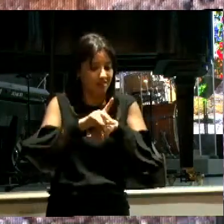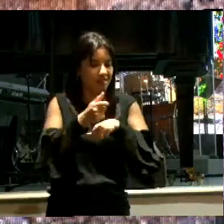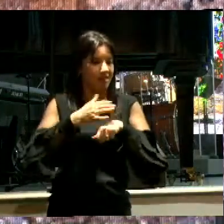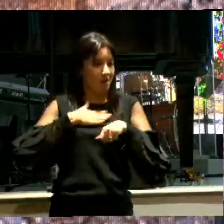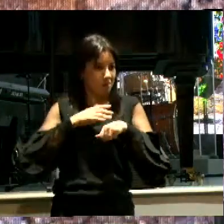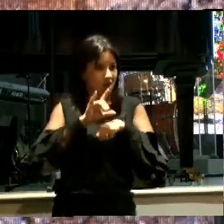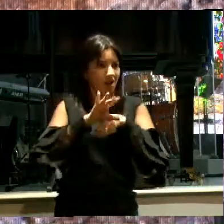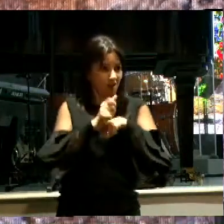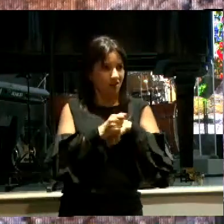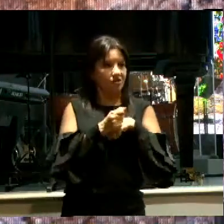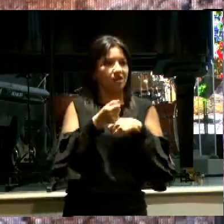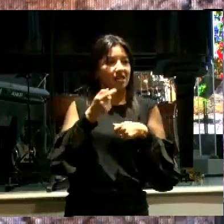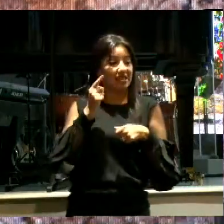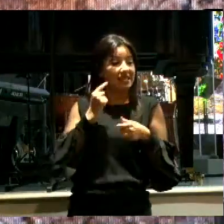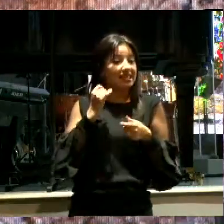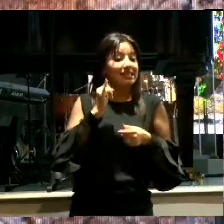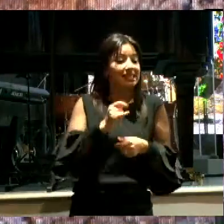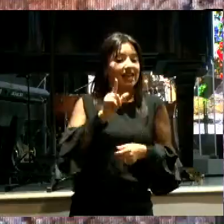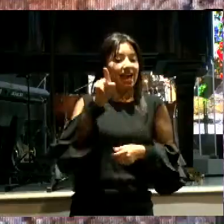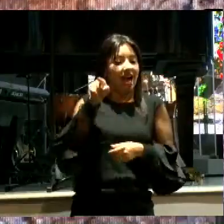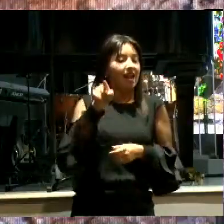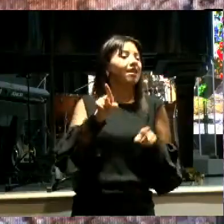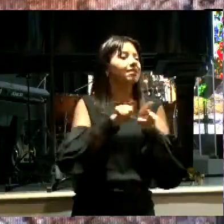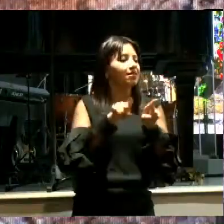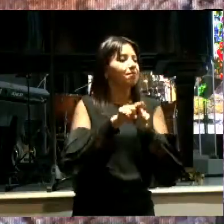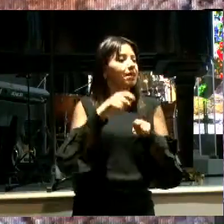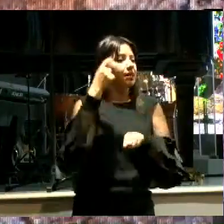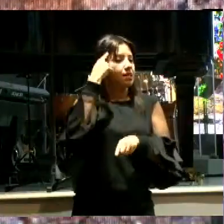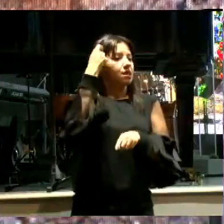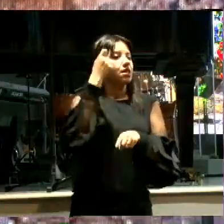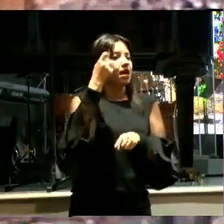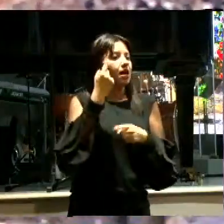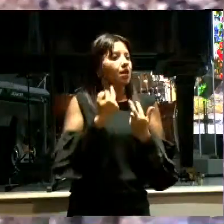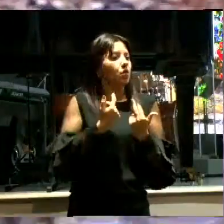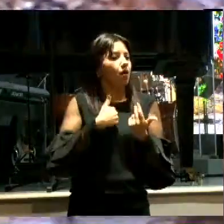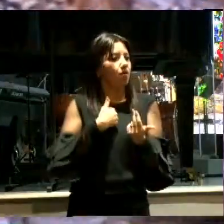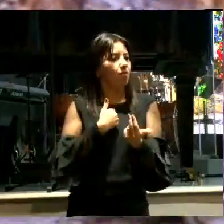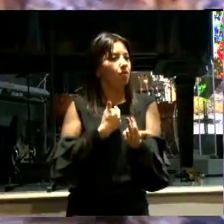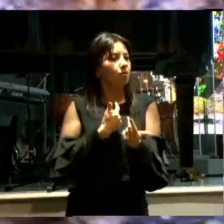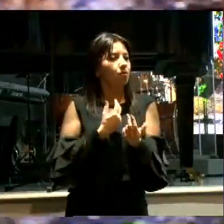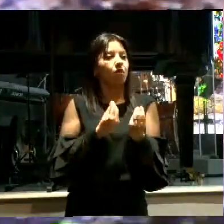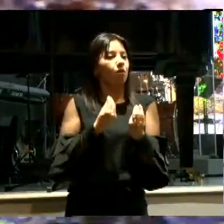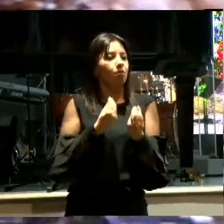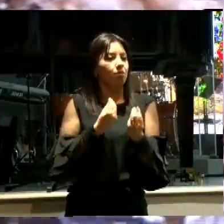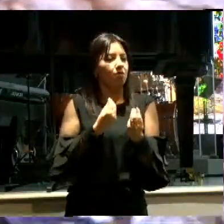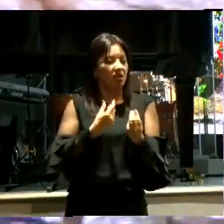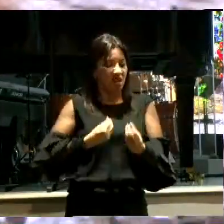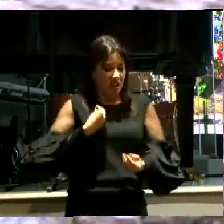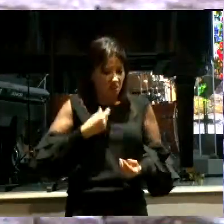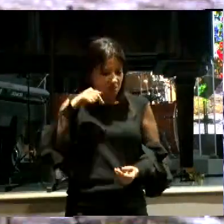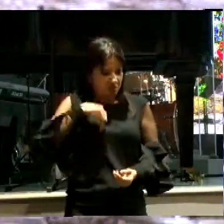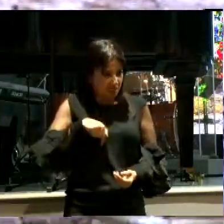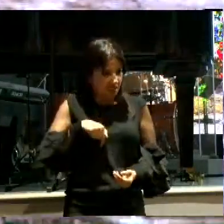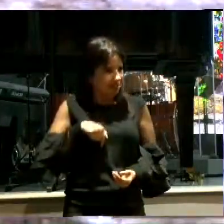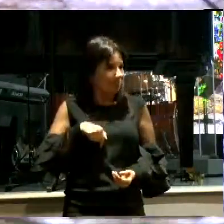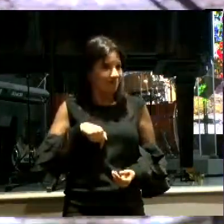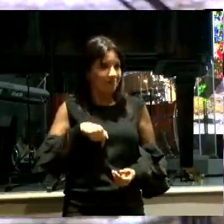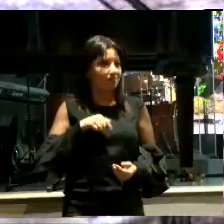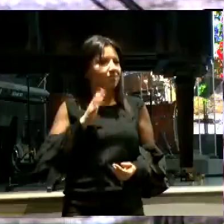palavra de Deus. E os meus filhos atrás de mim: mãe, pelo amor de Deus, não faz isso não, meus filhos tudo